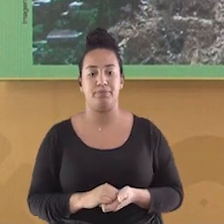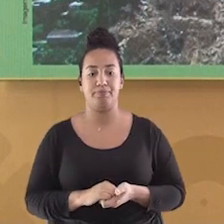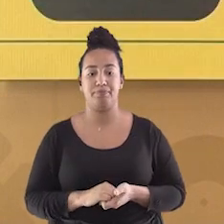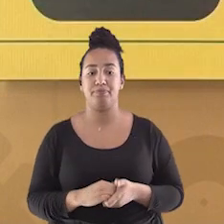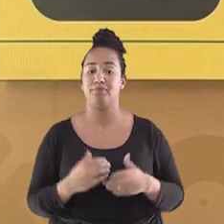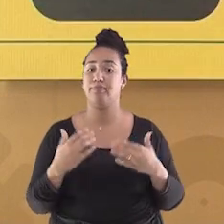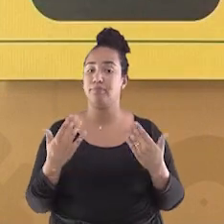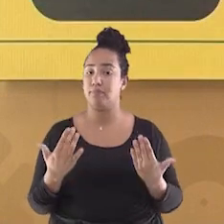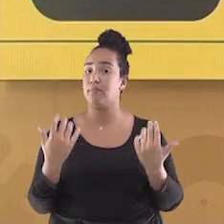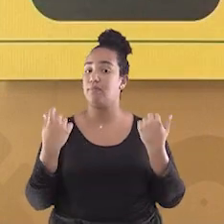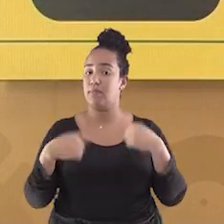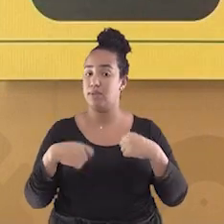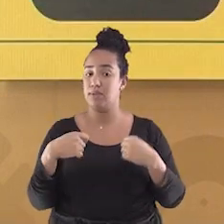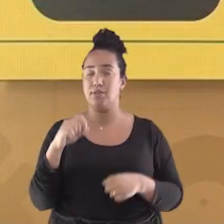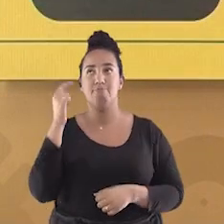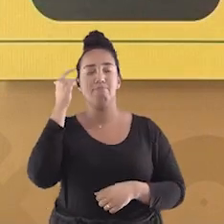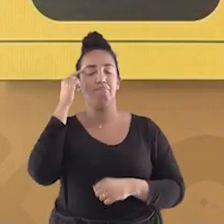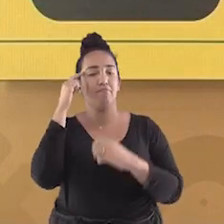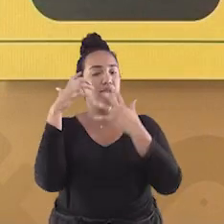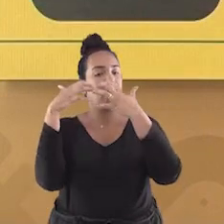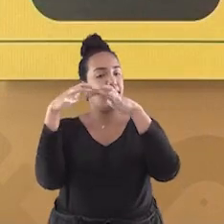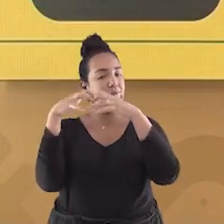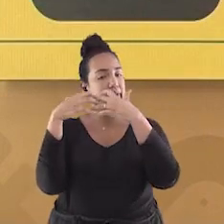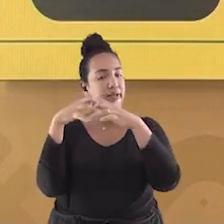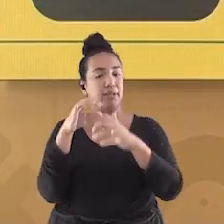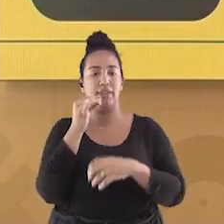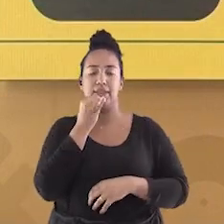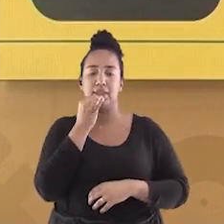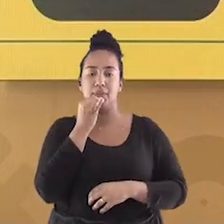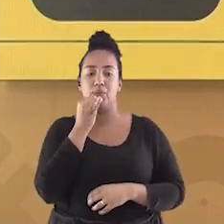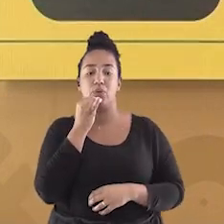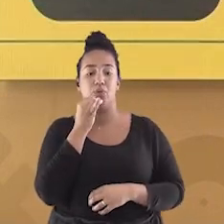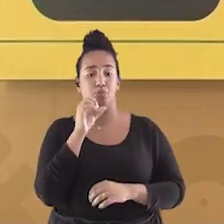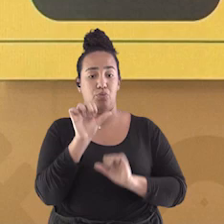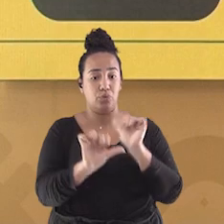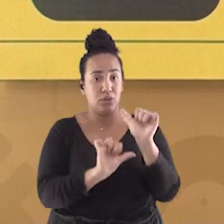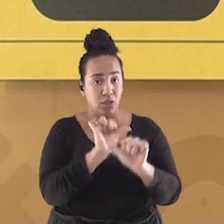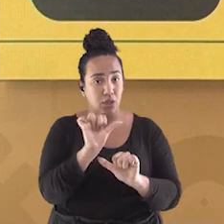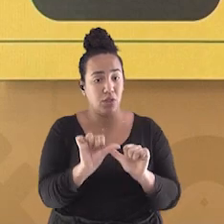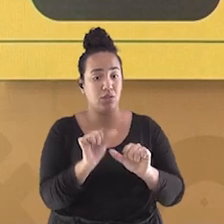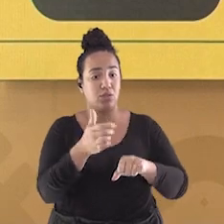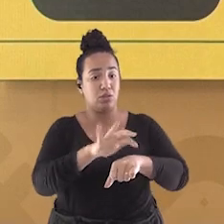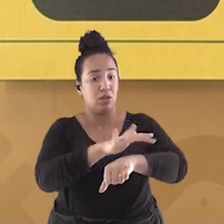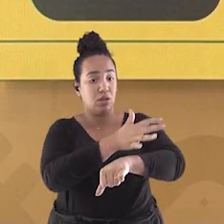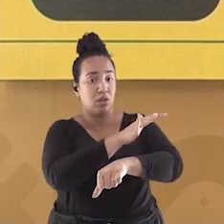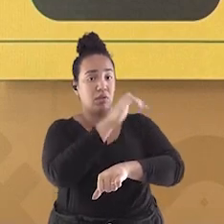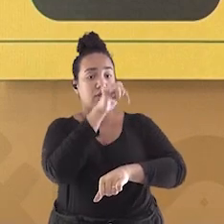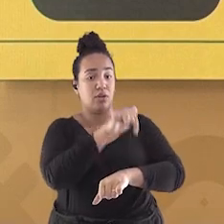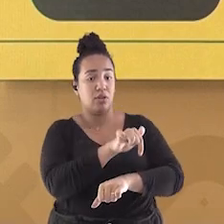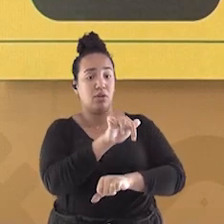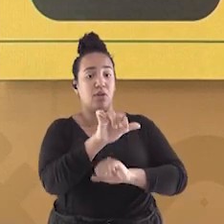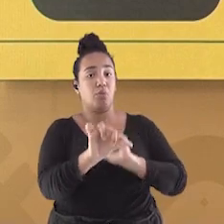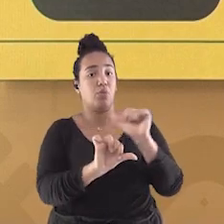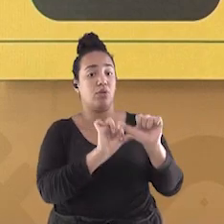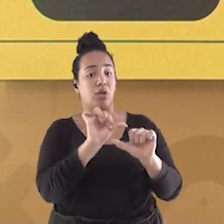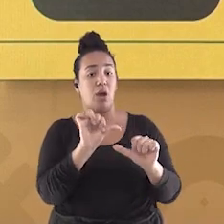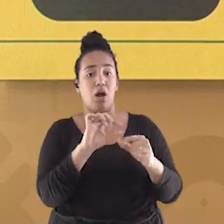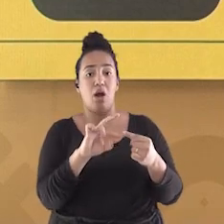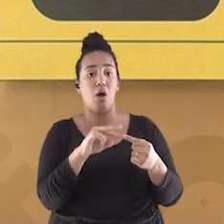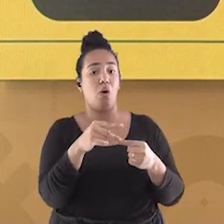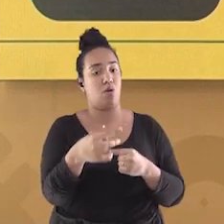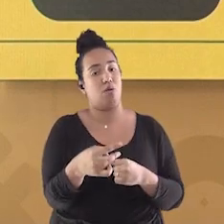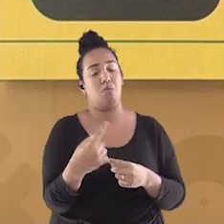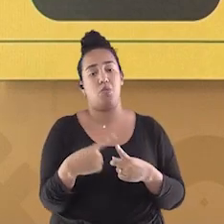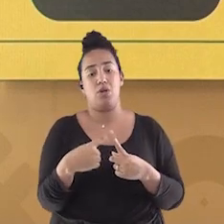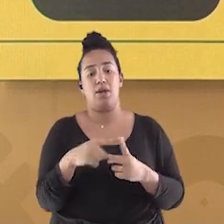É necessário refletir sobre as mudanças e alterações que o relevo do lugar irá sofrer,